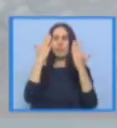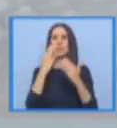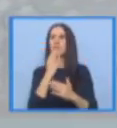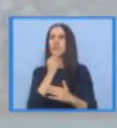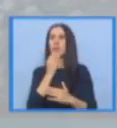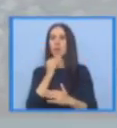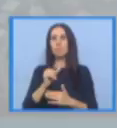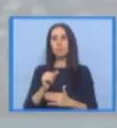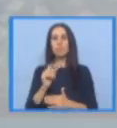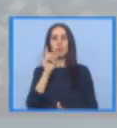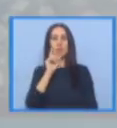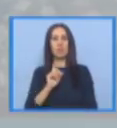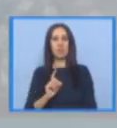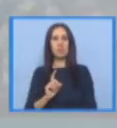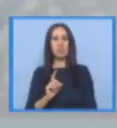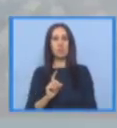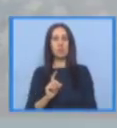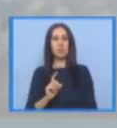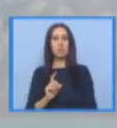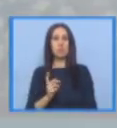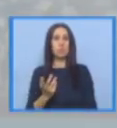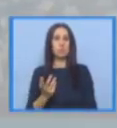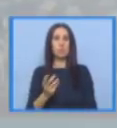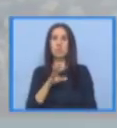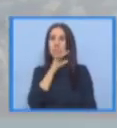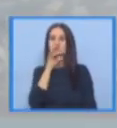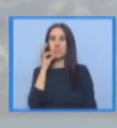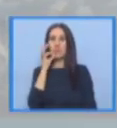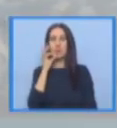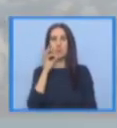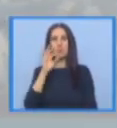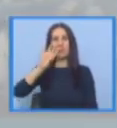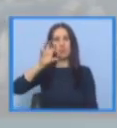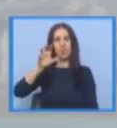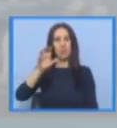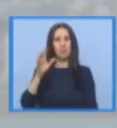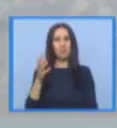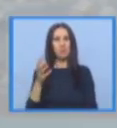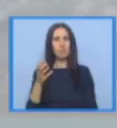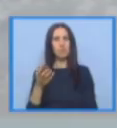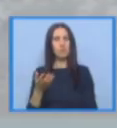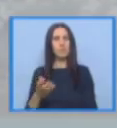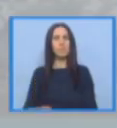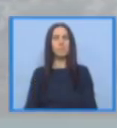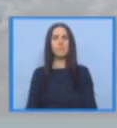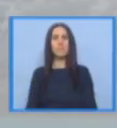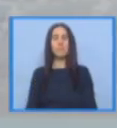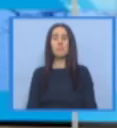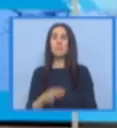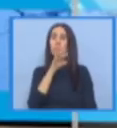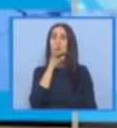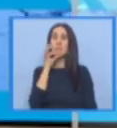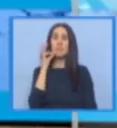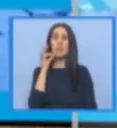Israel pela data do aniversário do Estado. Um aniversário que, no fundo,